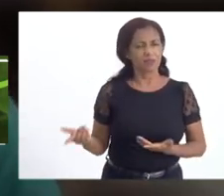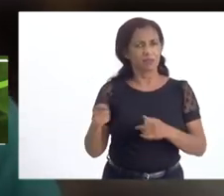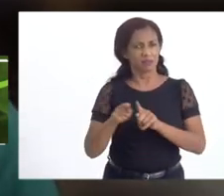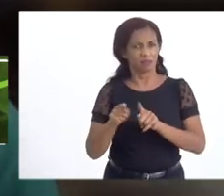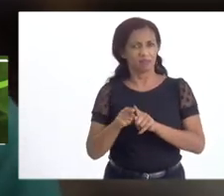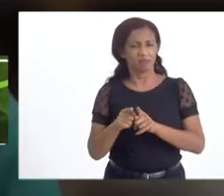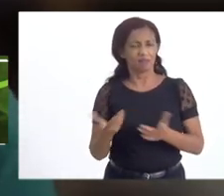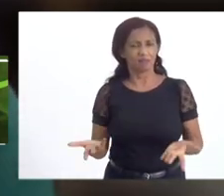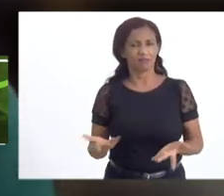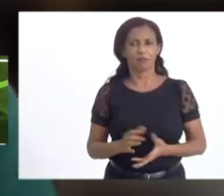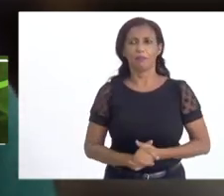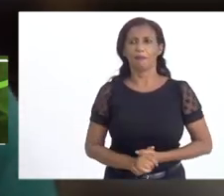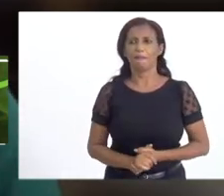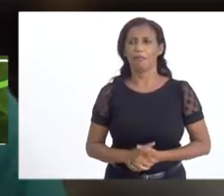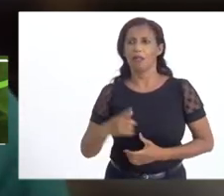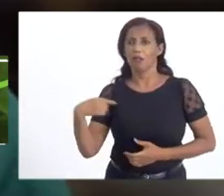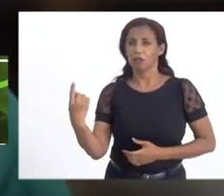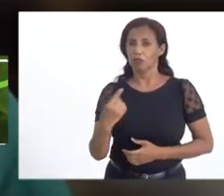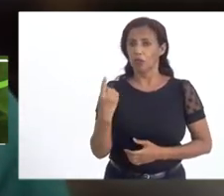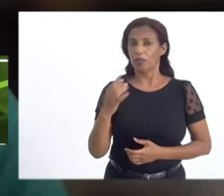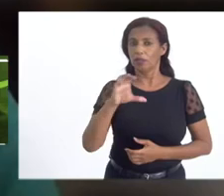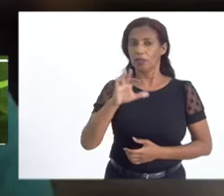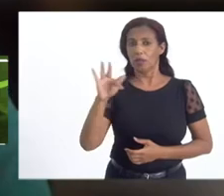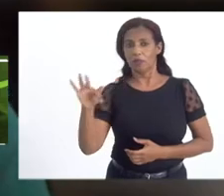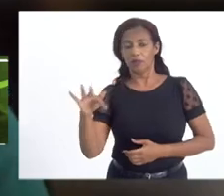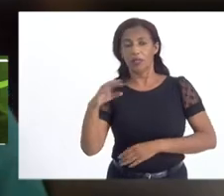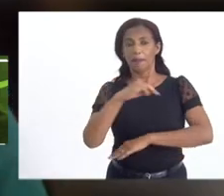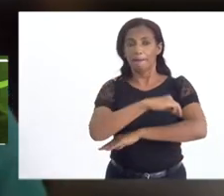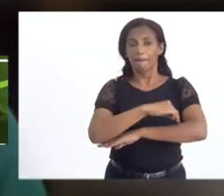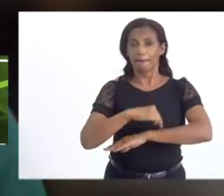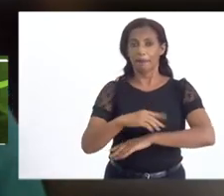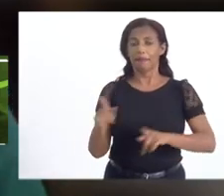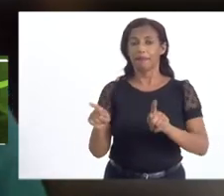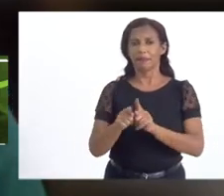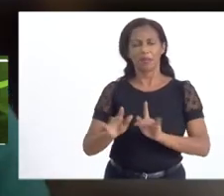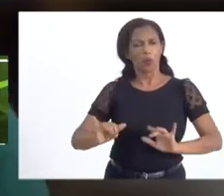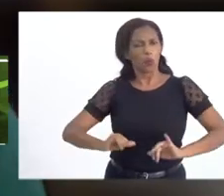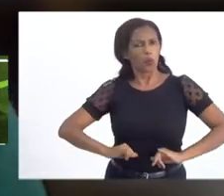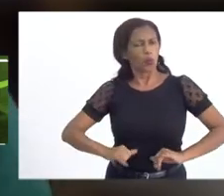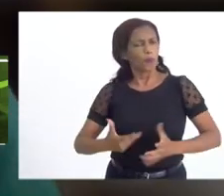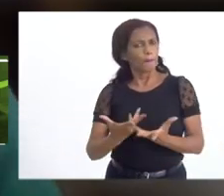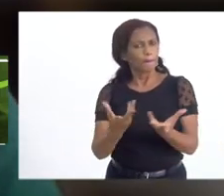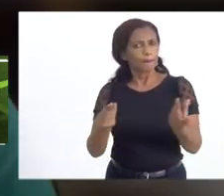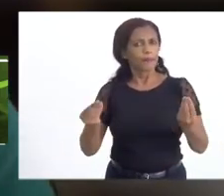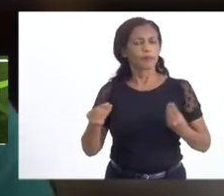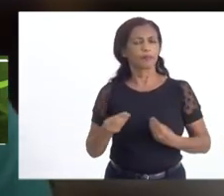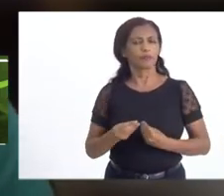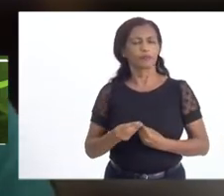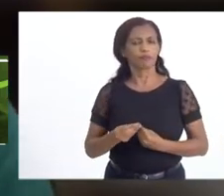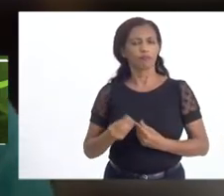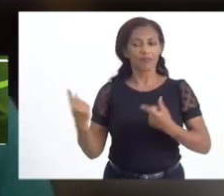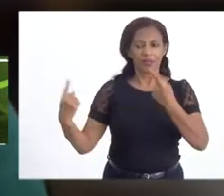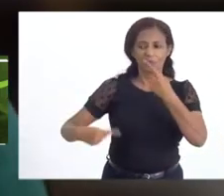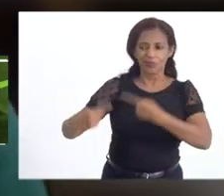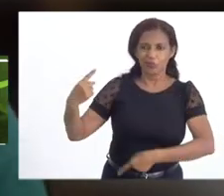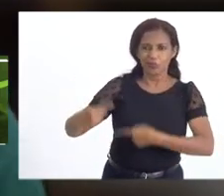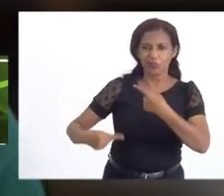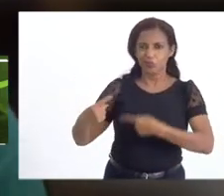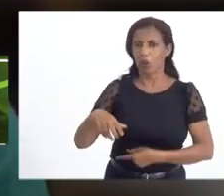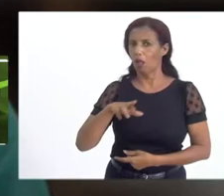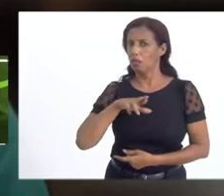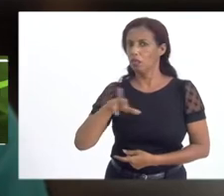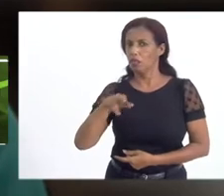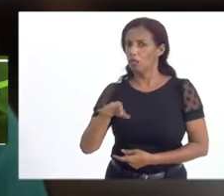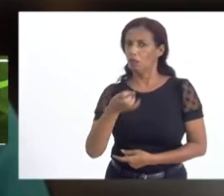exemplo, nós em Cabo Frio, em Macaé, principalmente, sofremos muito com essa competição que não é